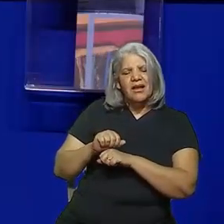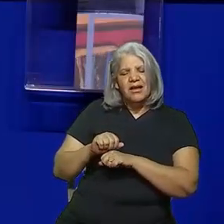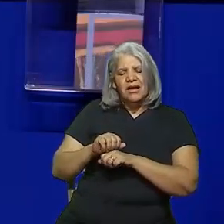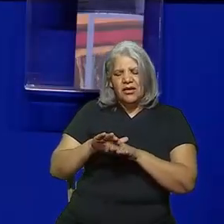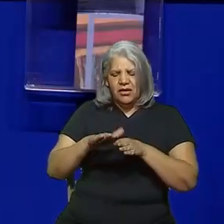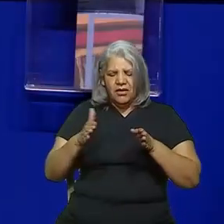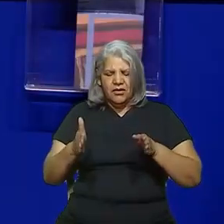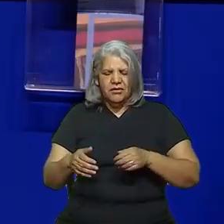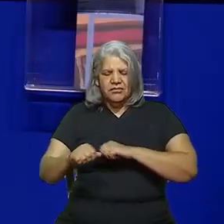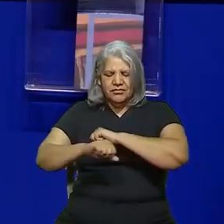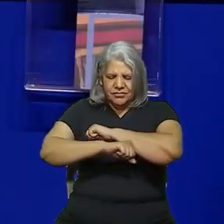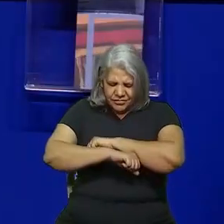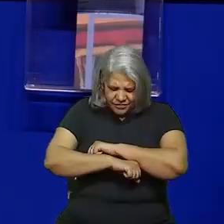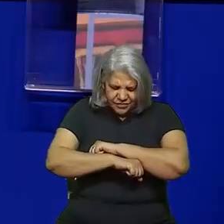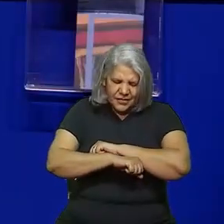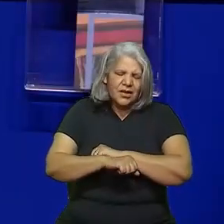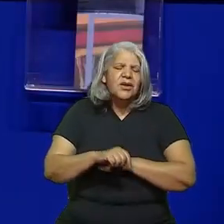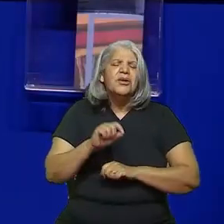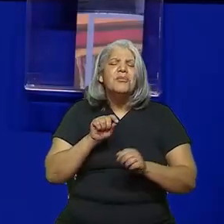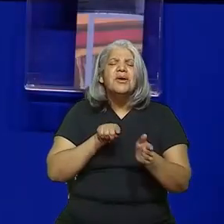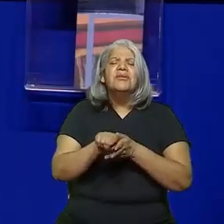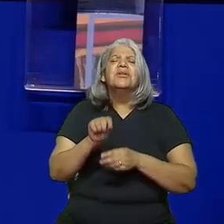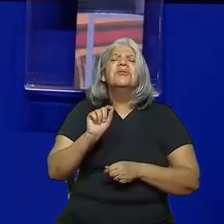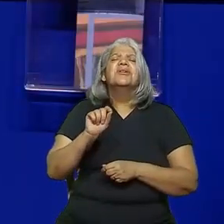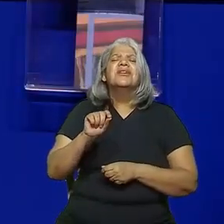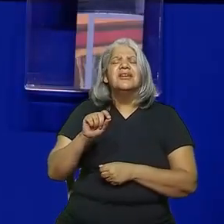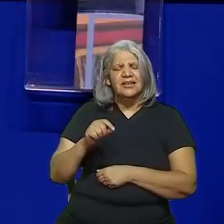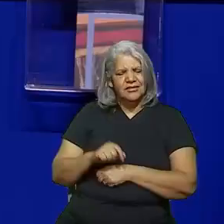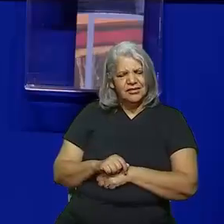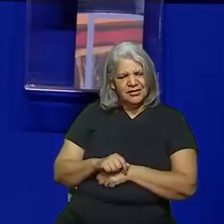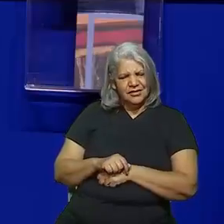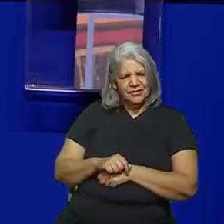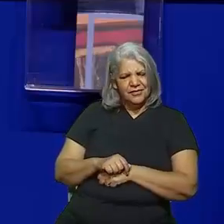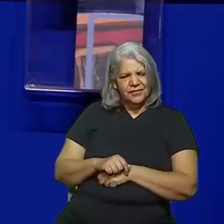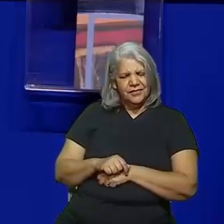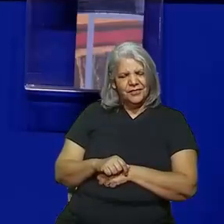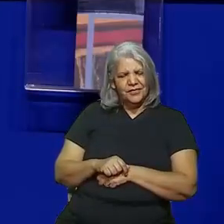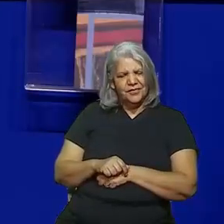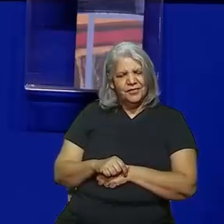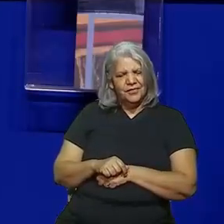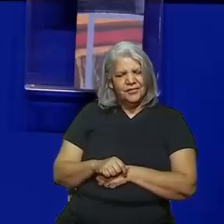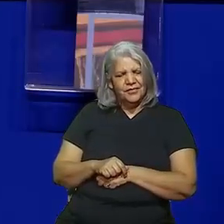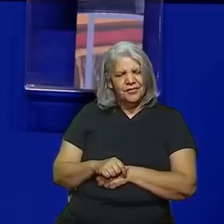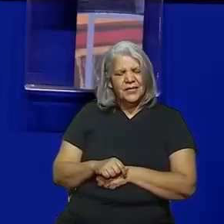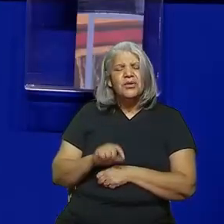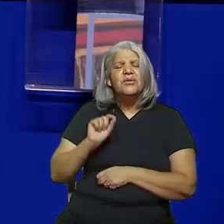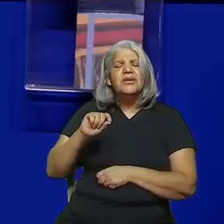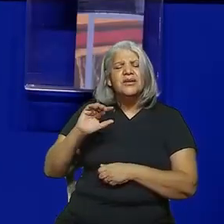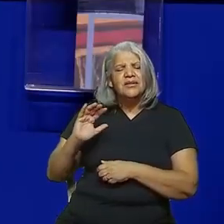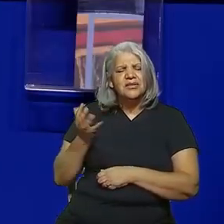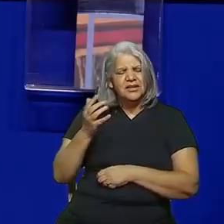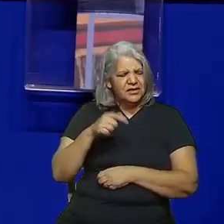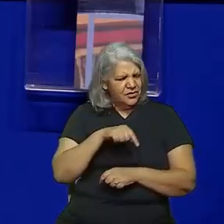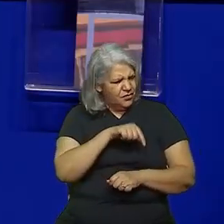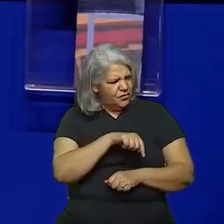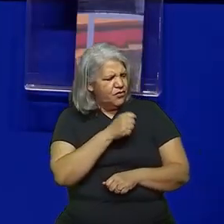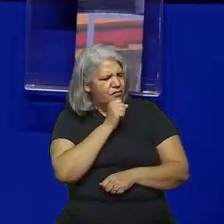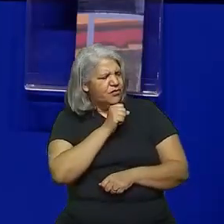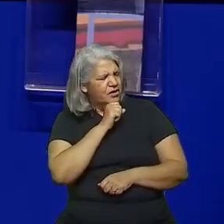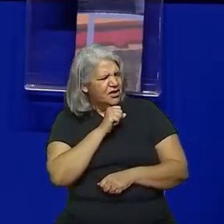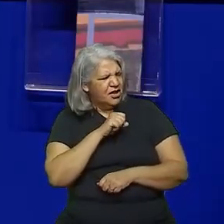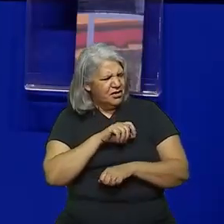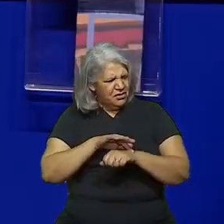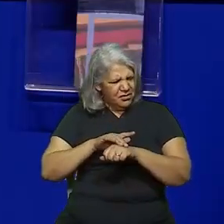Eu falei, o que é, vovó? Vovó Branca. O que aconteceu? Ele está doente? Ele está